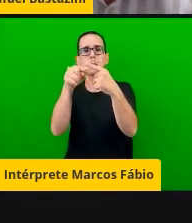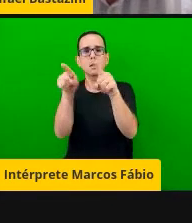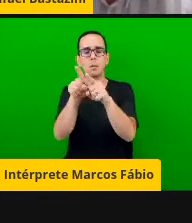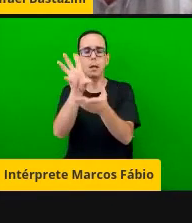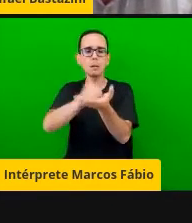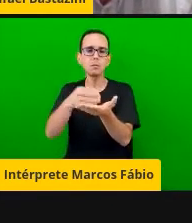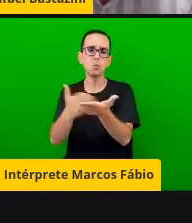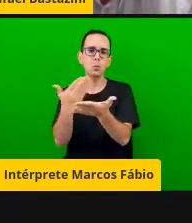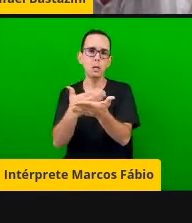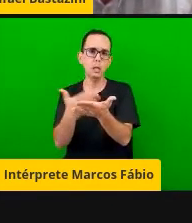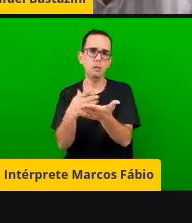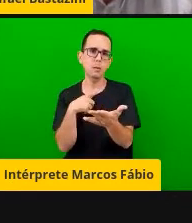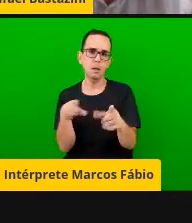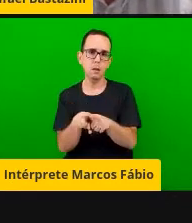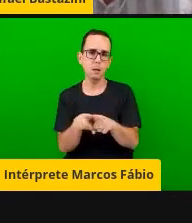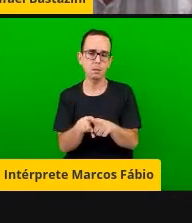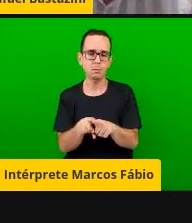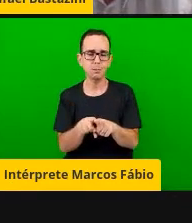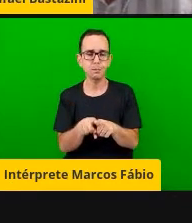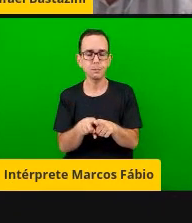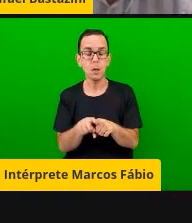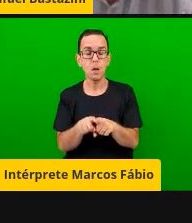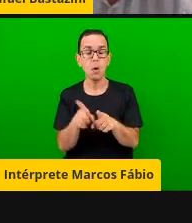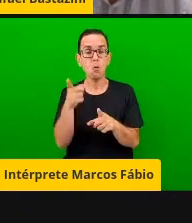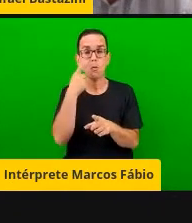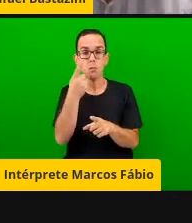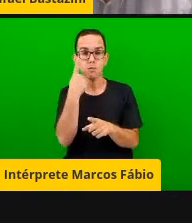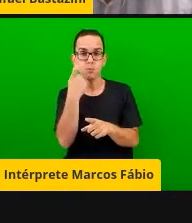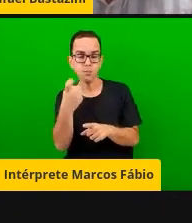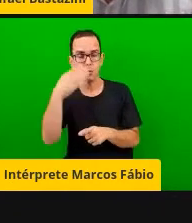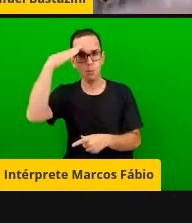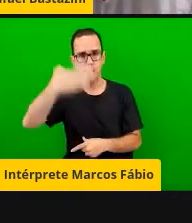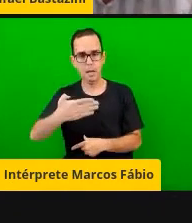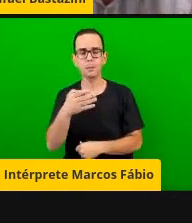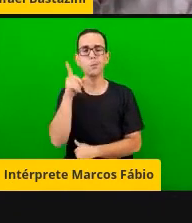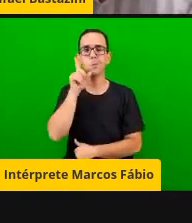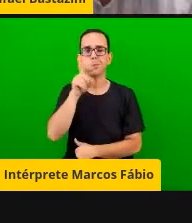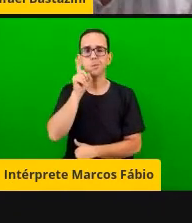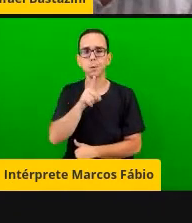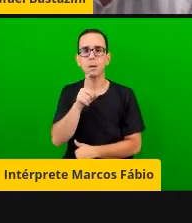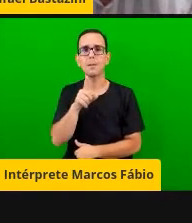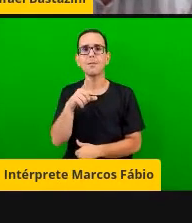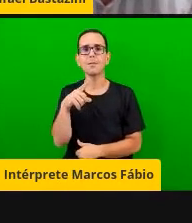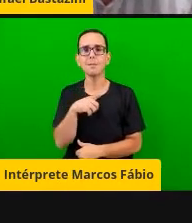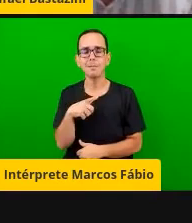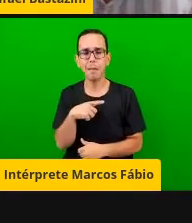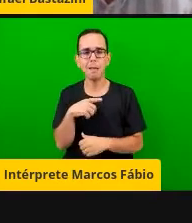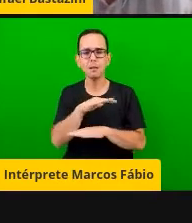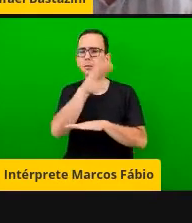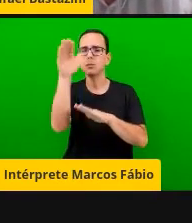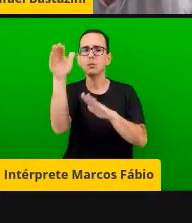pode ver que, do ponto de vista militar, os Estados Unidos ele tem, em relação ao gasto total de todos os